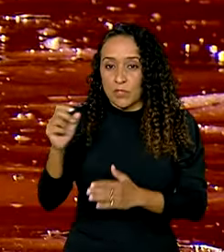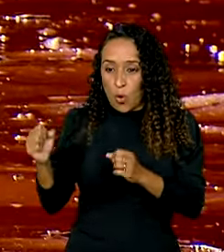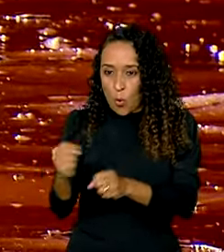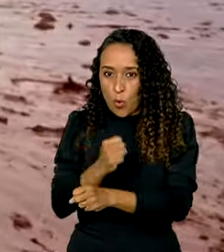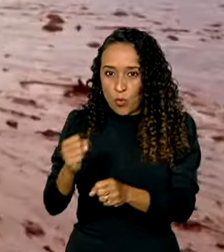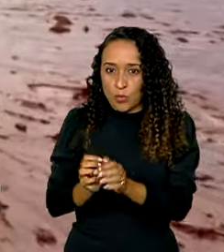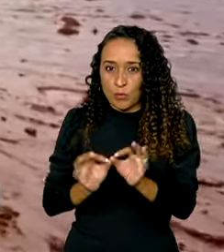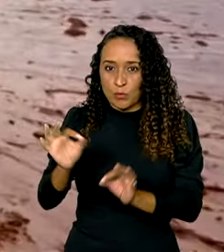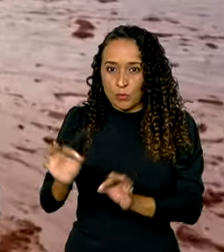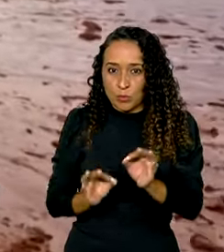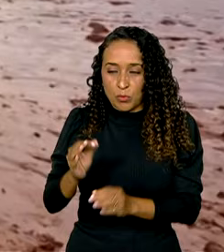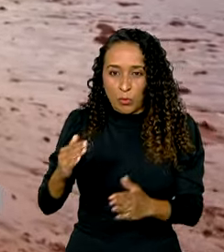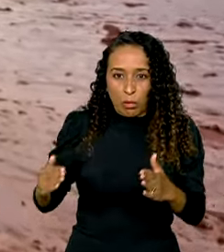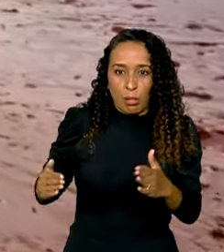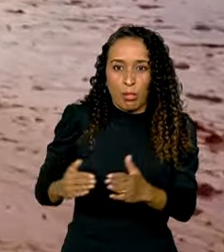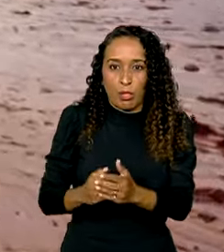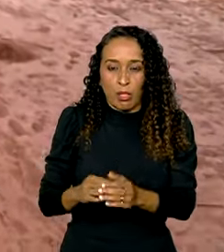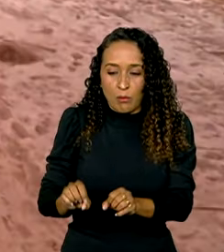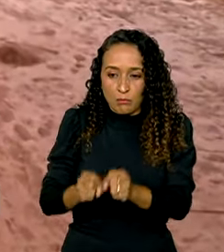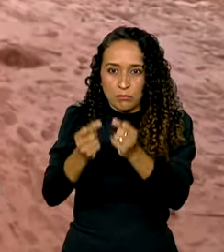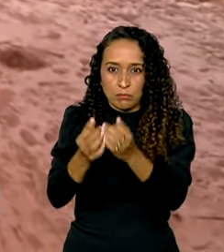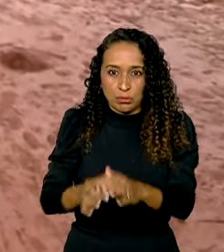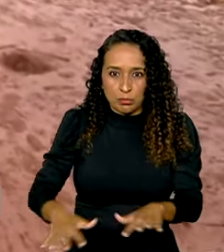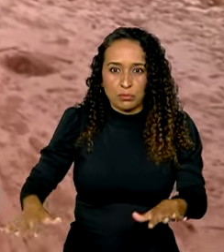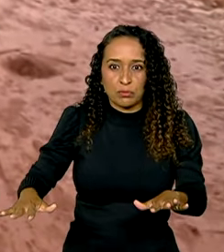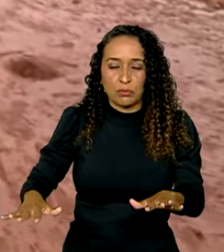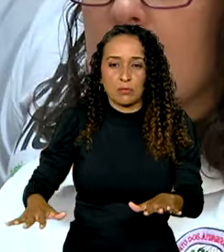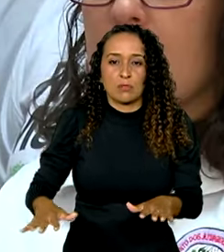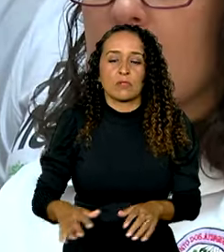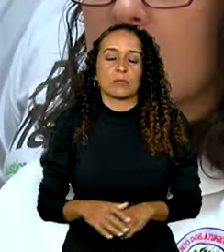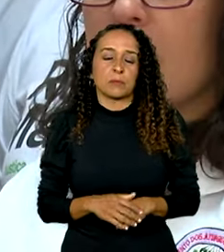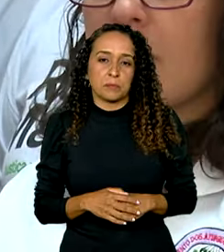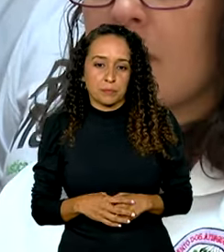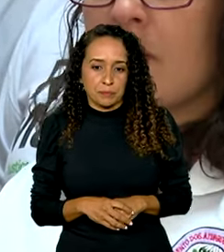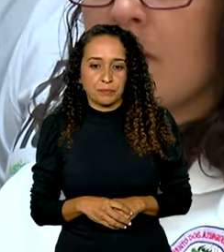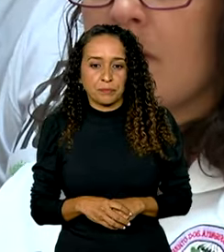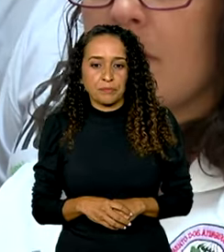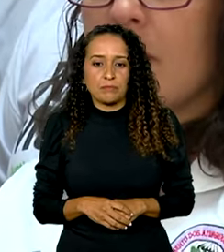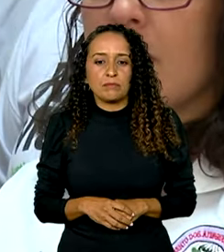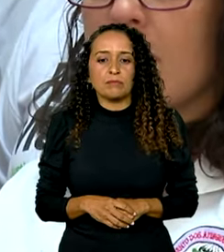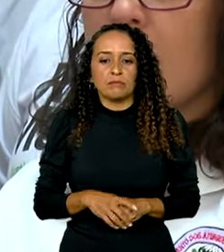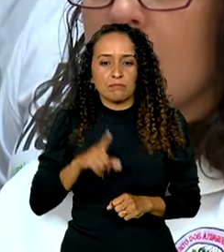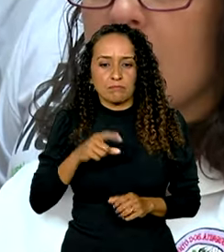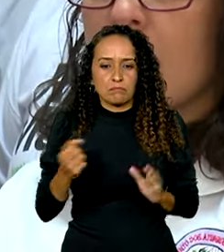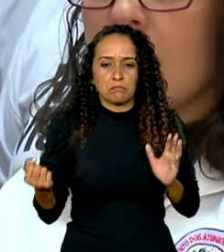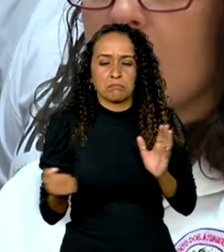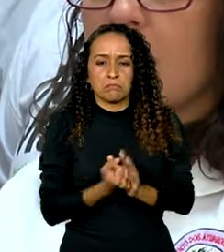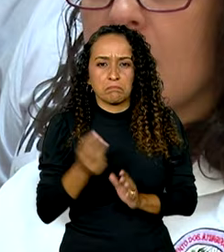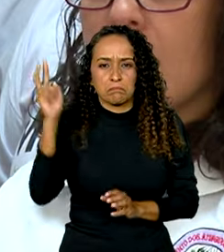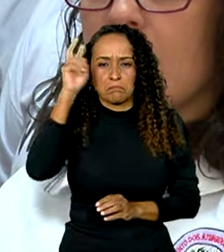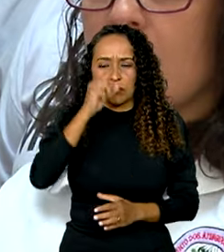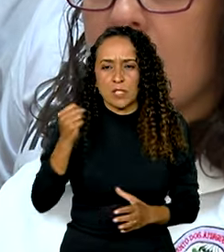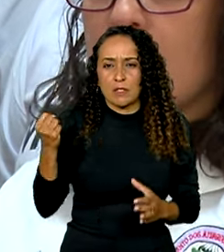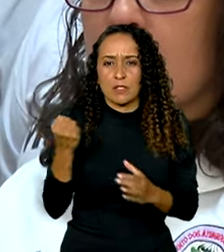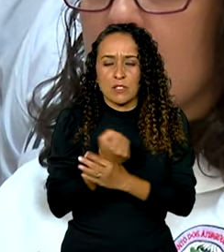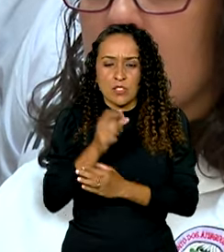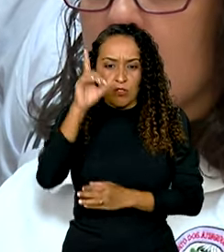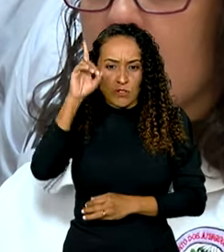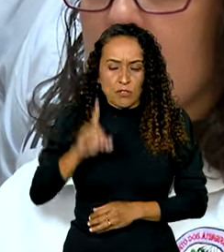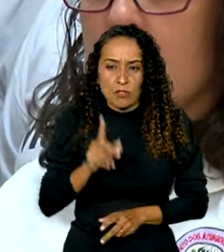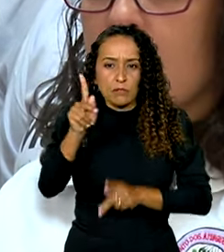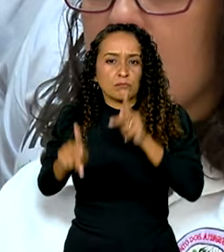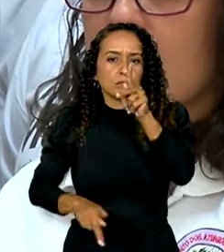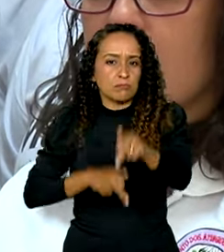construção, obstrução ou rompimento de barragens. É um marco histórico para garantir os direitos das populações